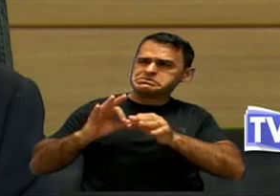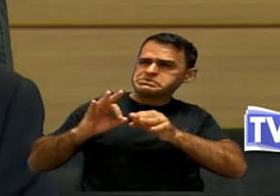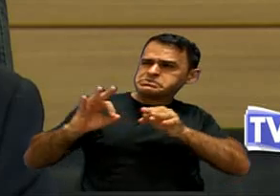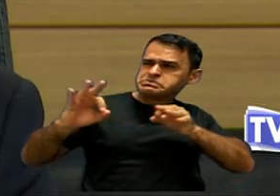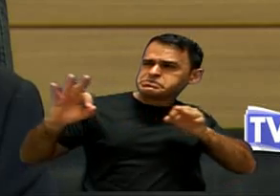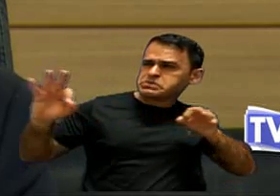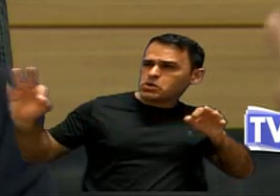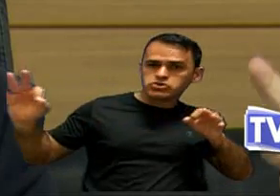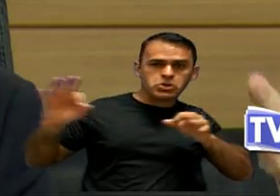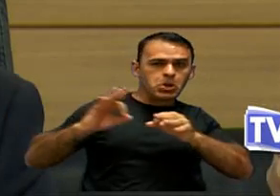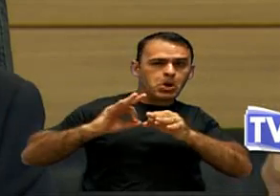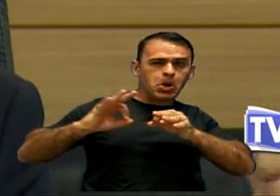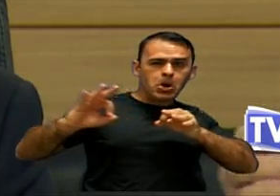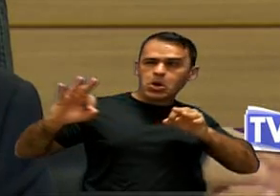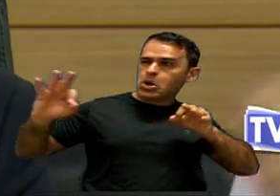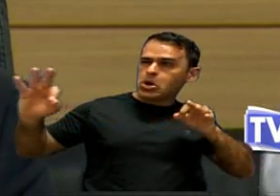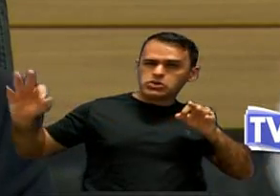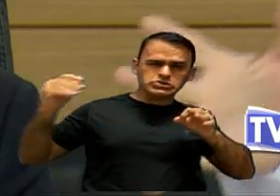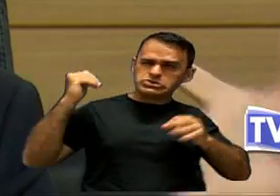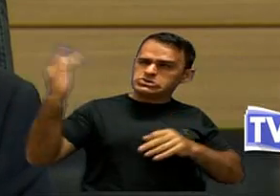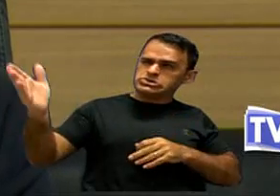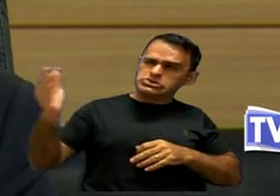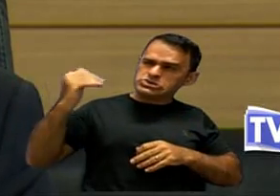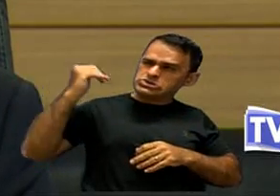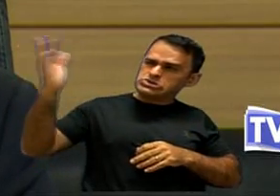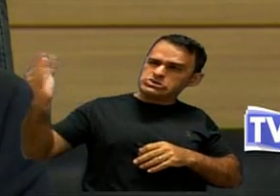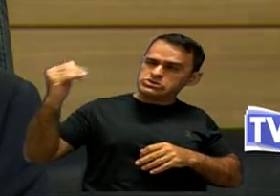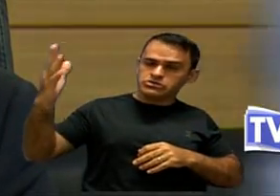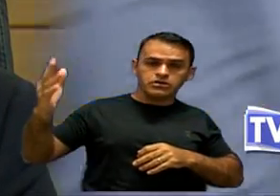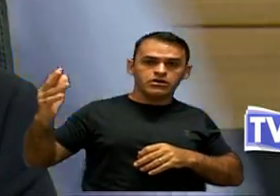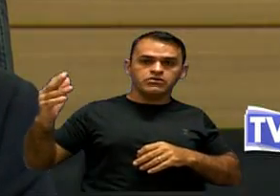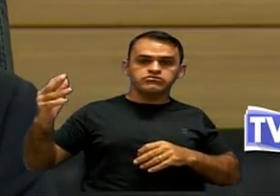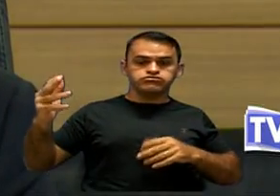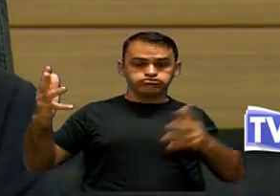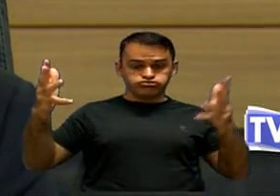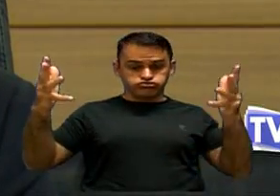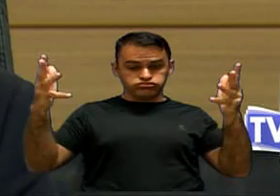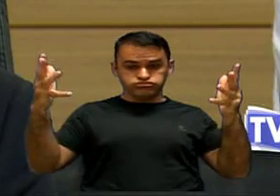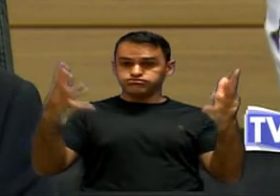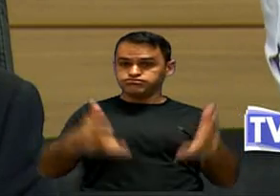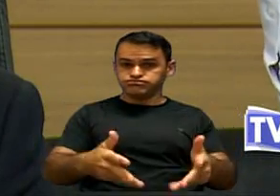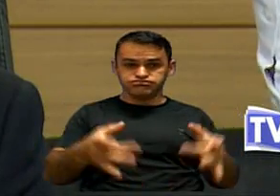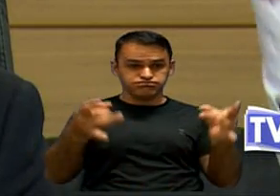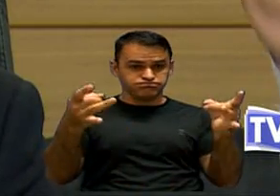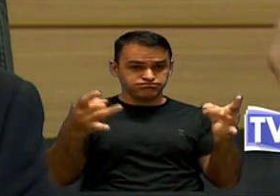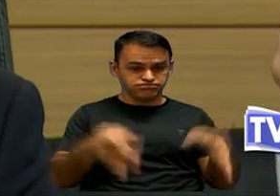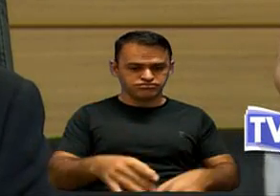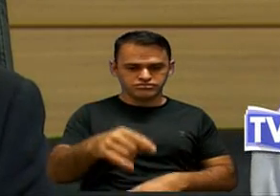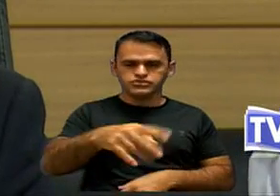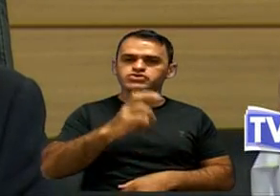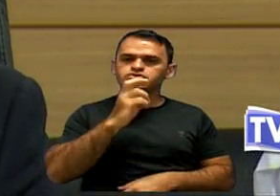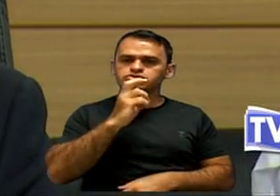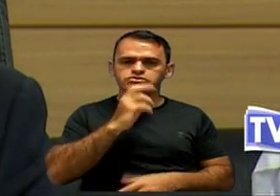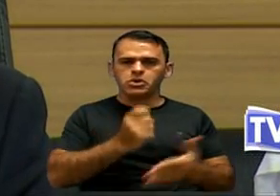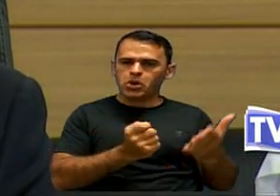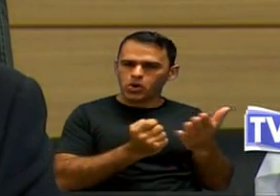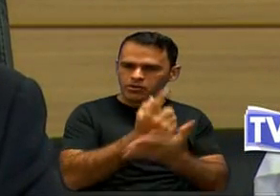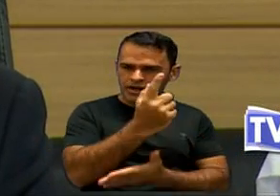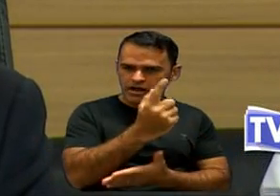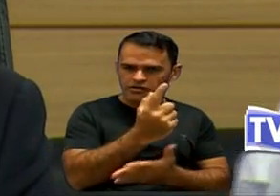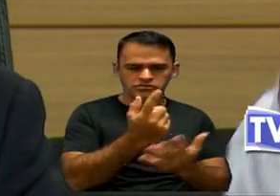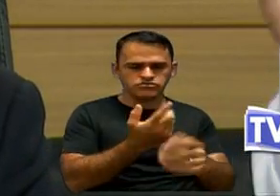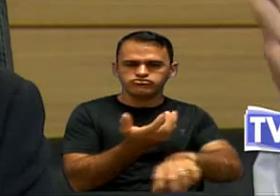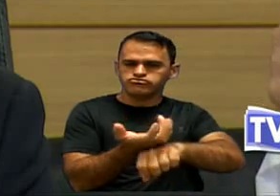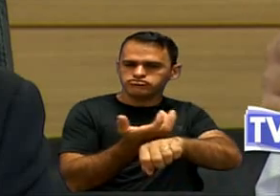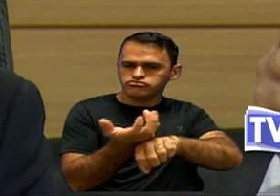não sei, ele brotava aqui, alguém vinha, desovava ele aqui, ele comprava um pasto, passava